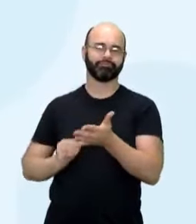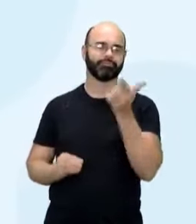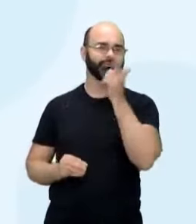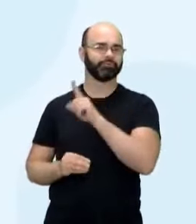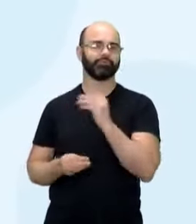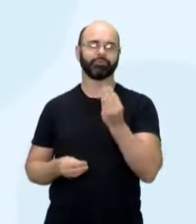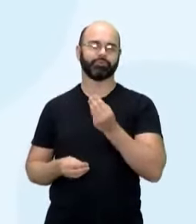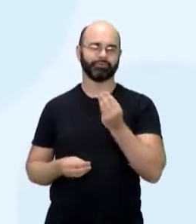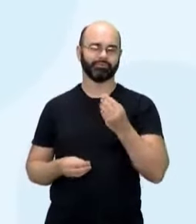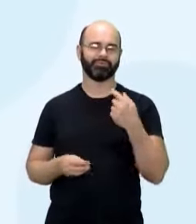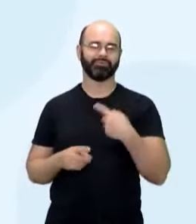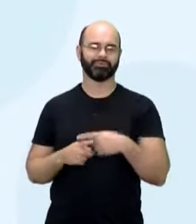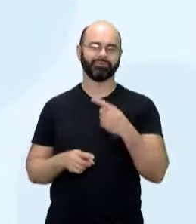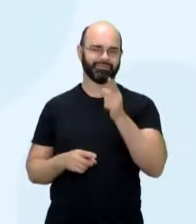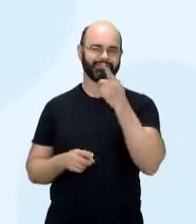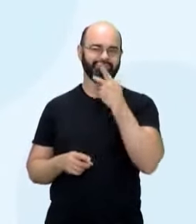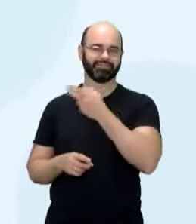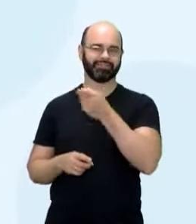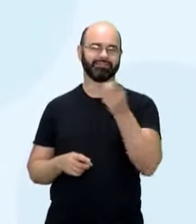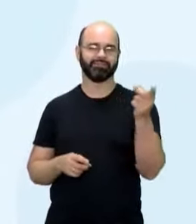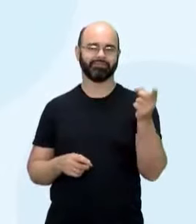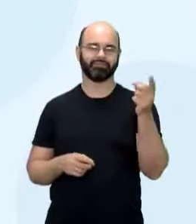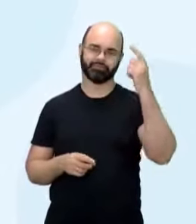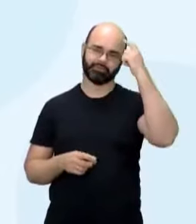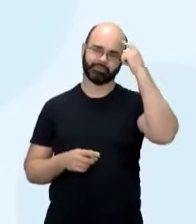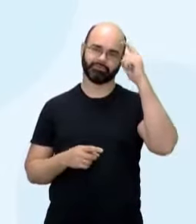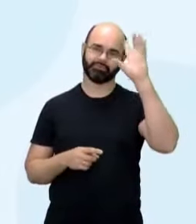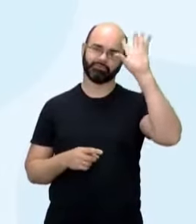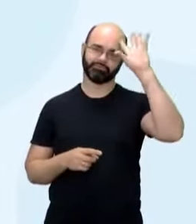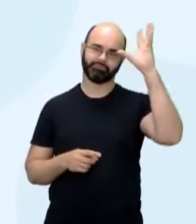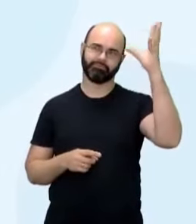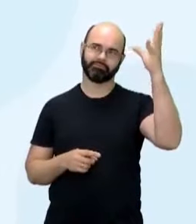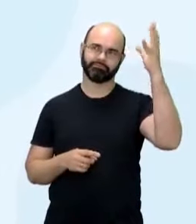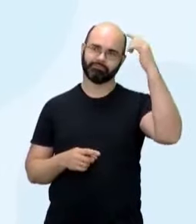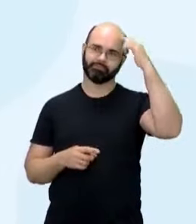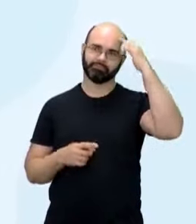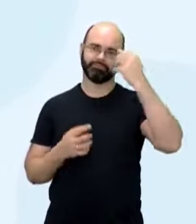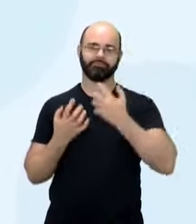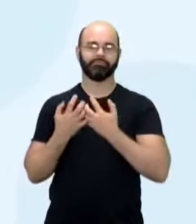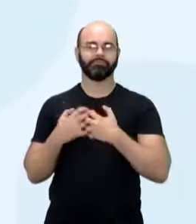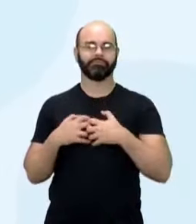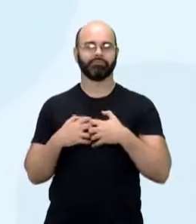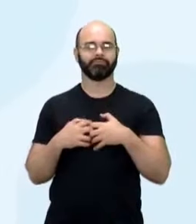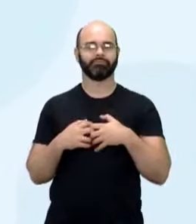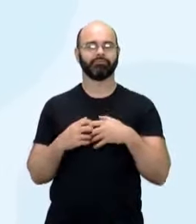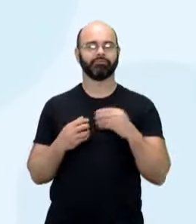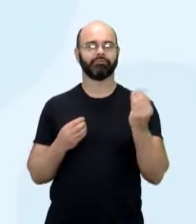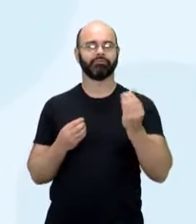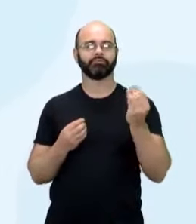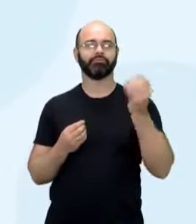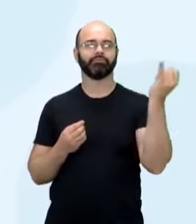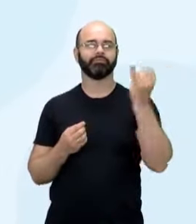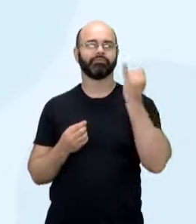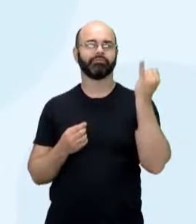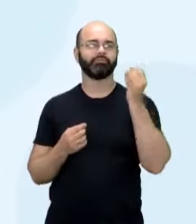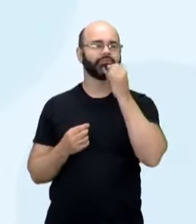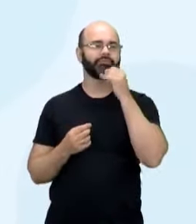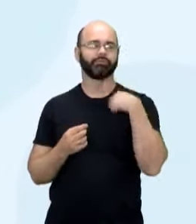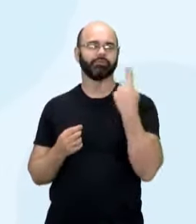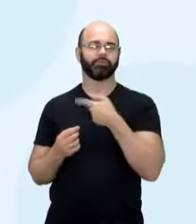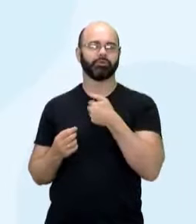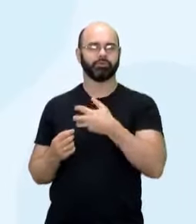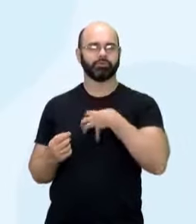falam que é um item que você já tem hoje uma compreensão, quem respondeu ali já tem. Então, isso é muito importante. Quanto mais a gente se